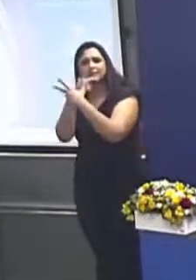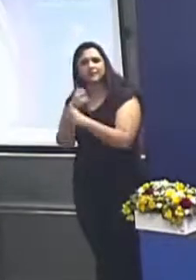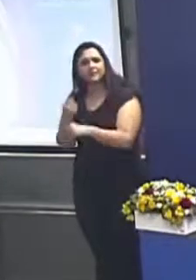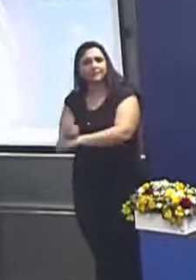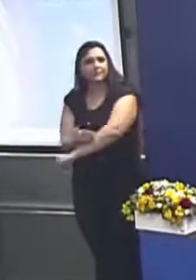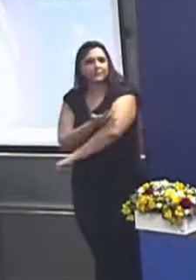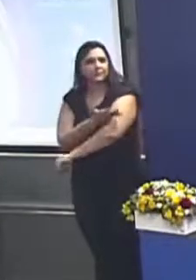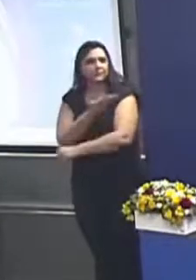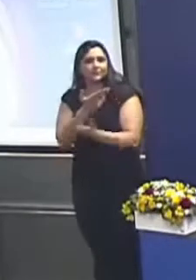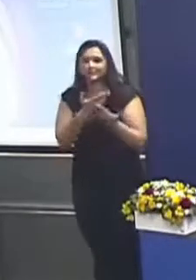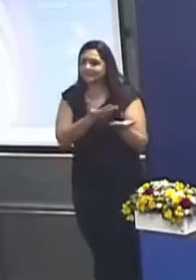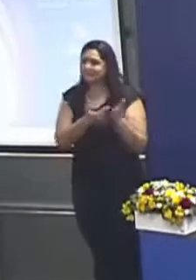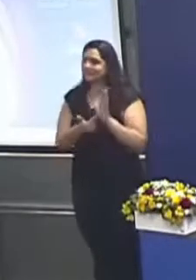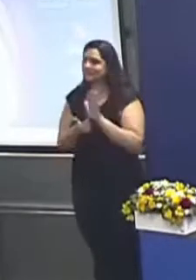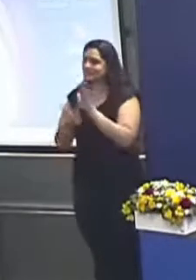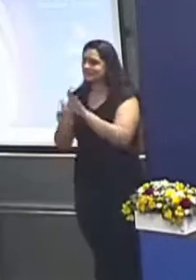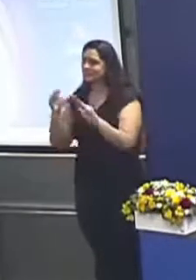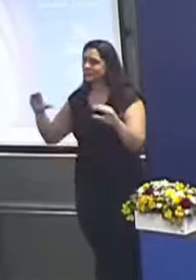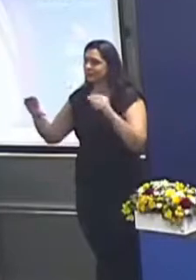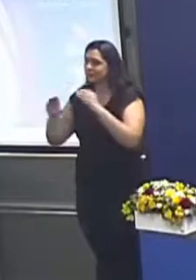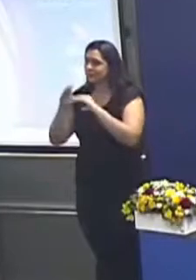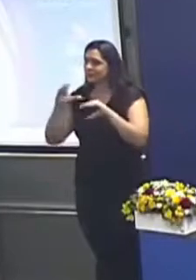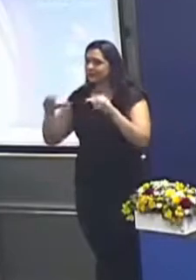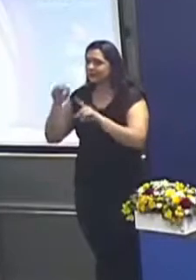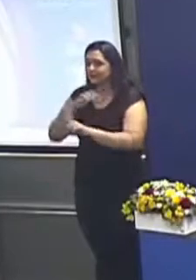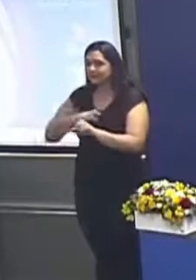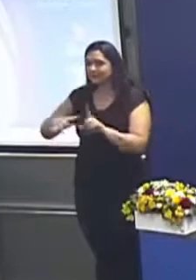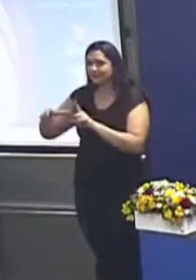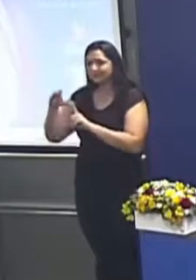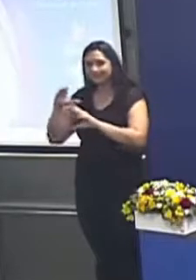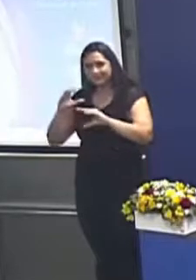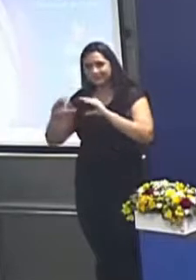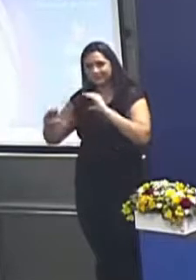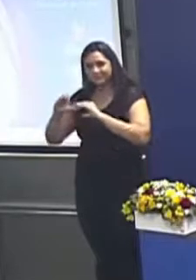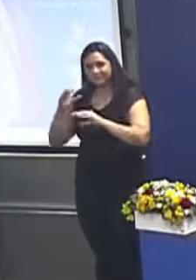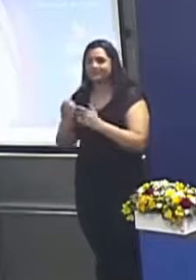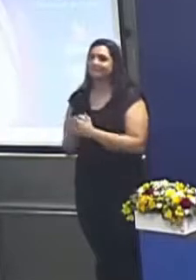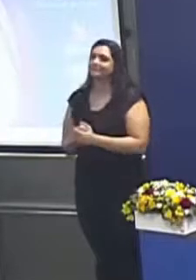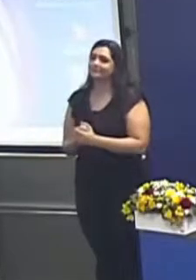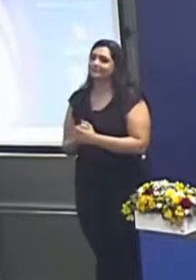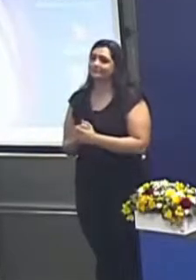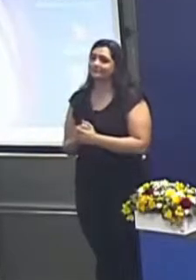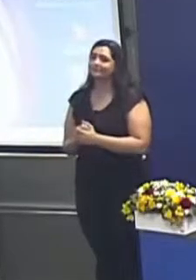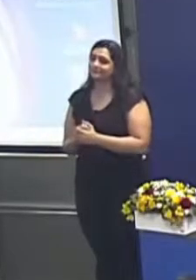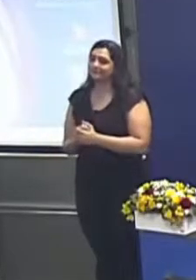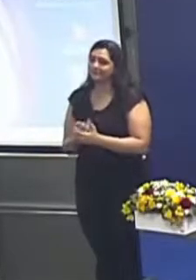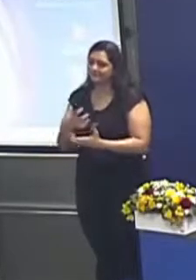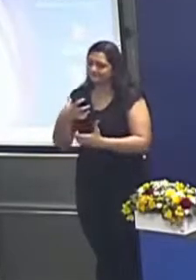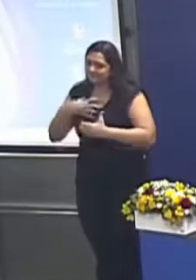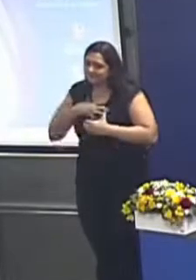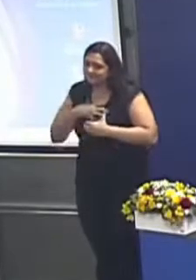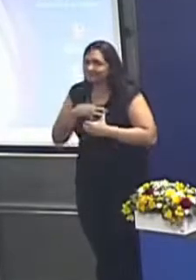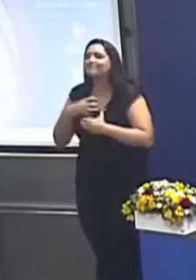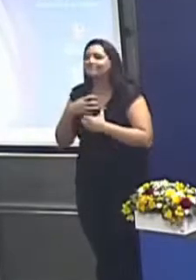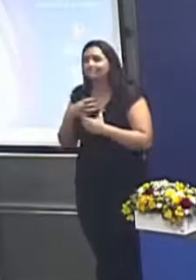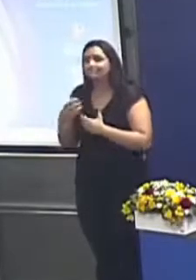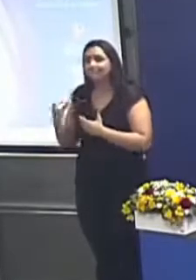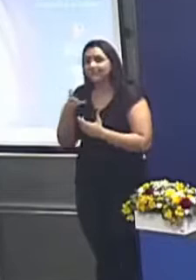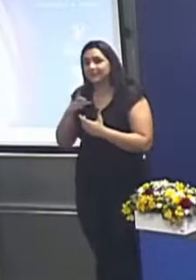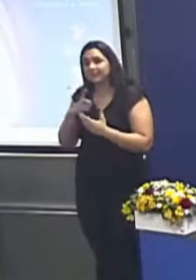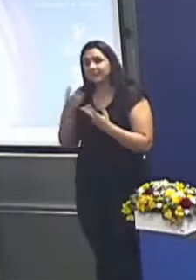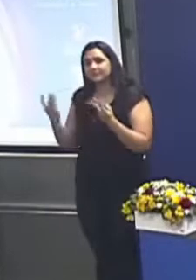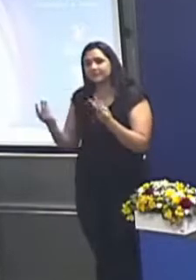emocionante a apresentação do Coral dos Cidadãos Cantantes, né? Nessa perspectiva de trazer